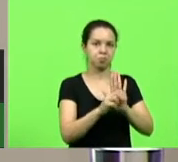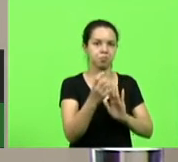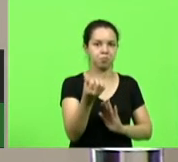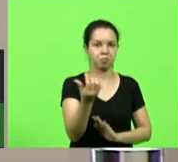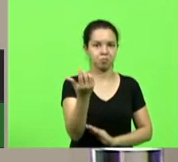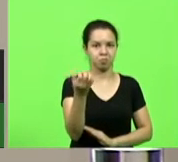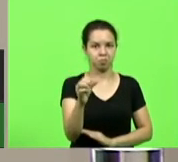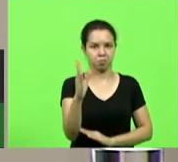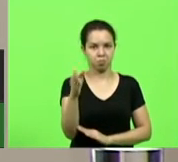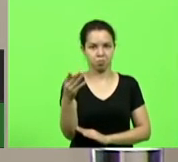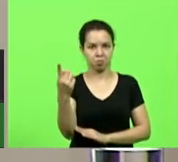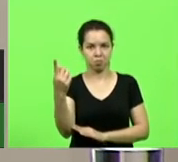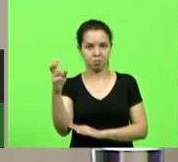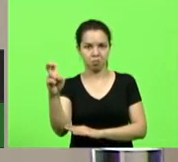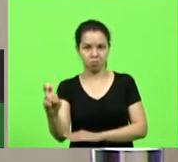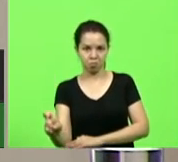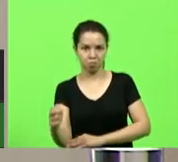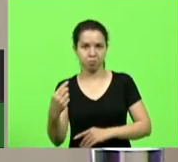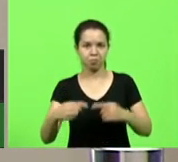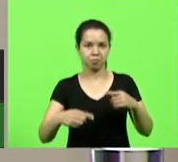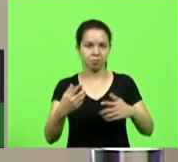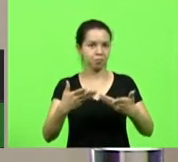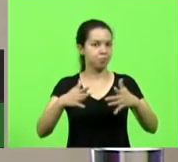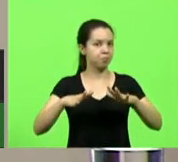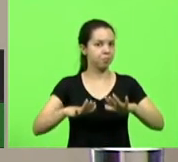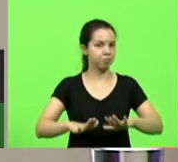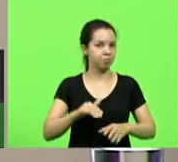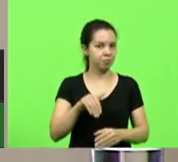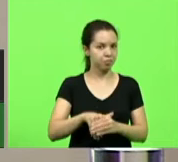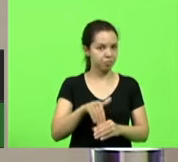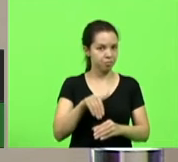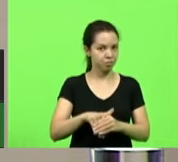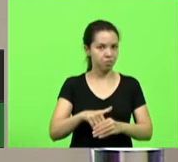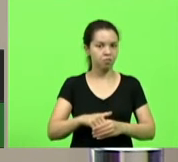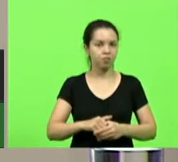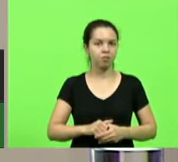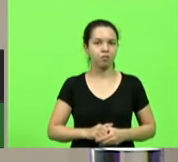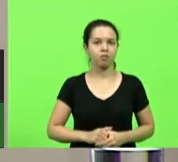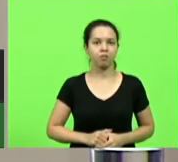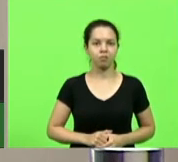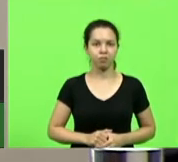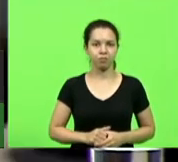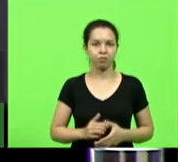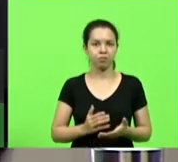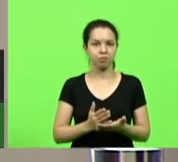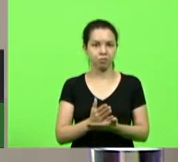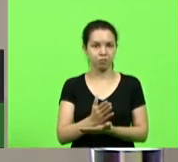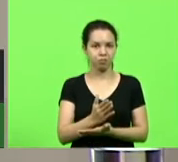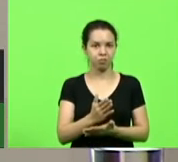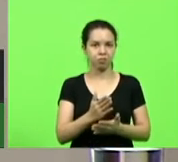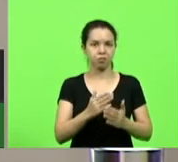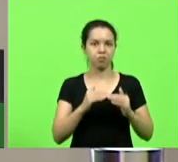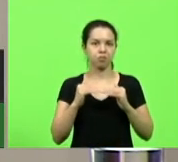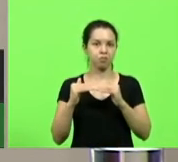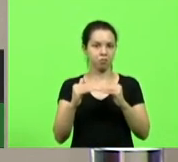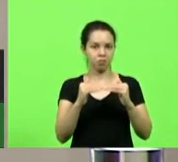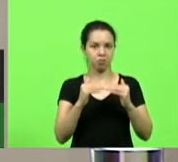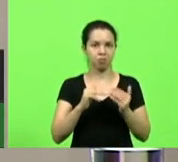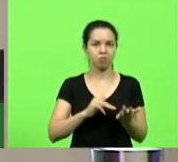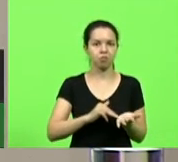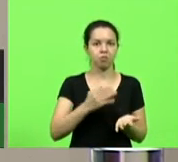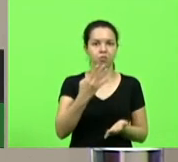discussão? Não havendo quem queira discutir, em votação. Deputados que aprovam, permaneçam como se encontram. Aprovado por unanimidade.